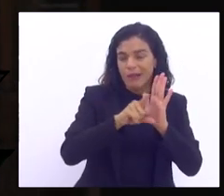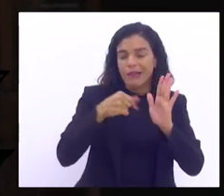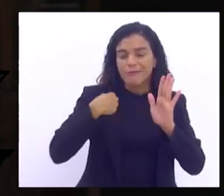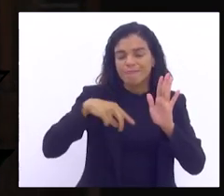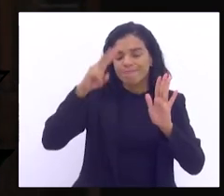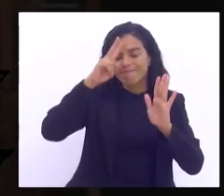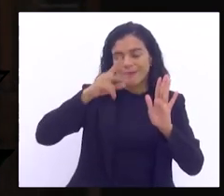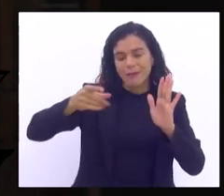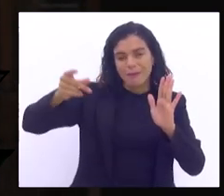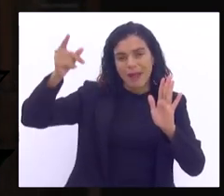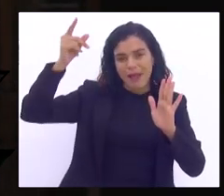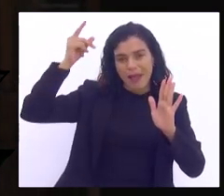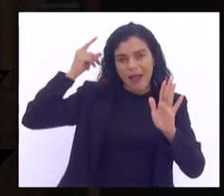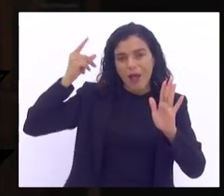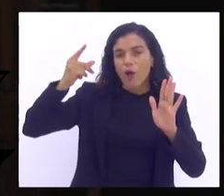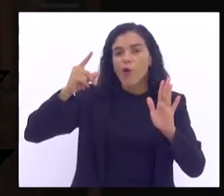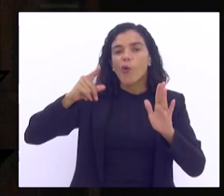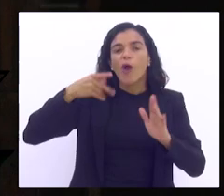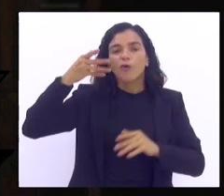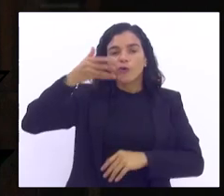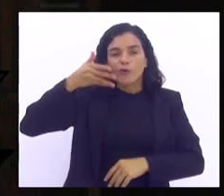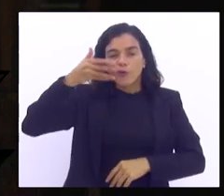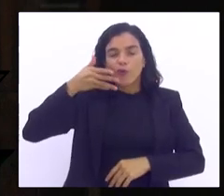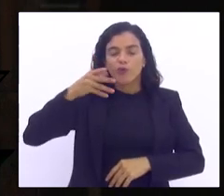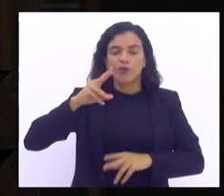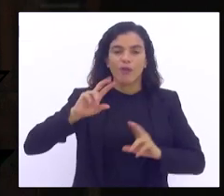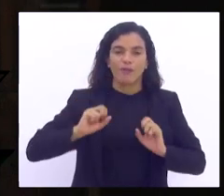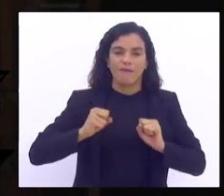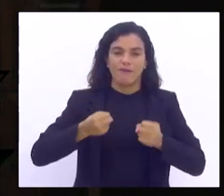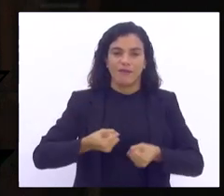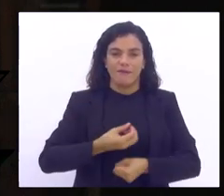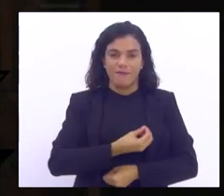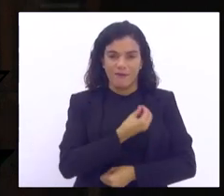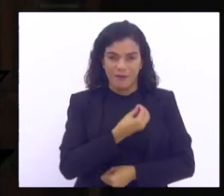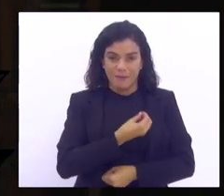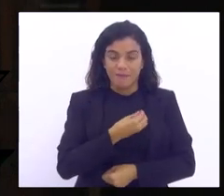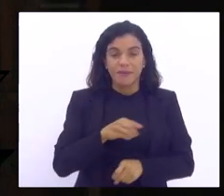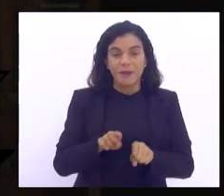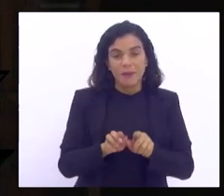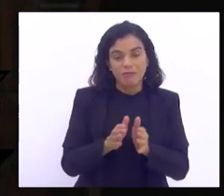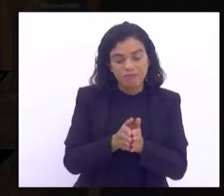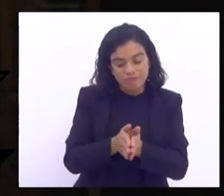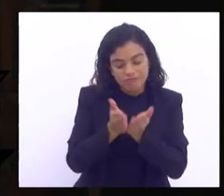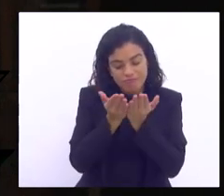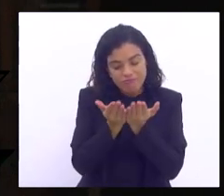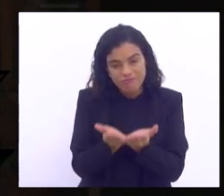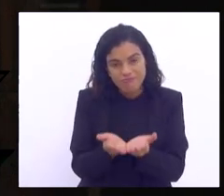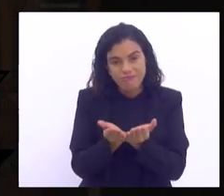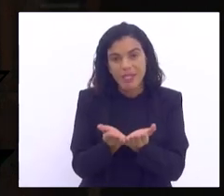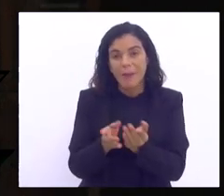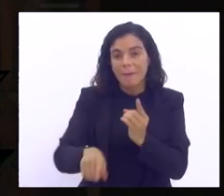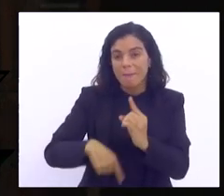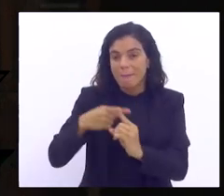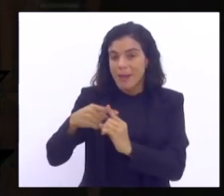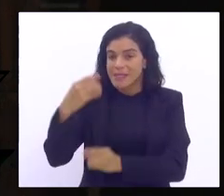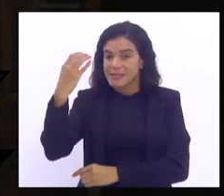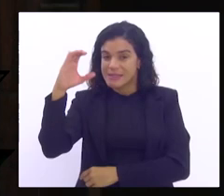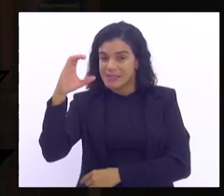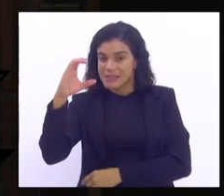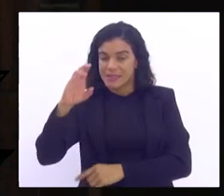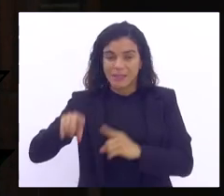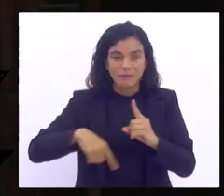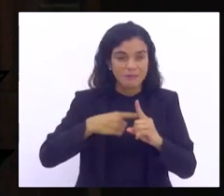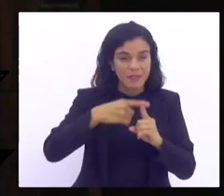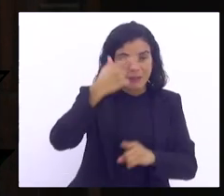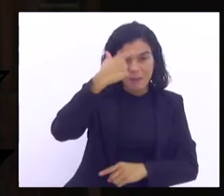argumentos em favor da vida, na voz das Sagradas Escrituras, da ciência, da moral,